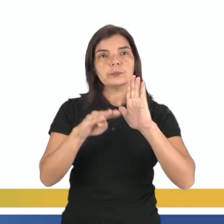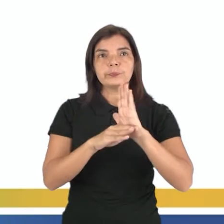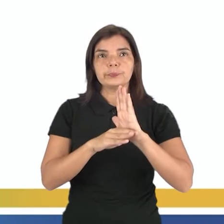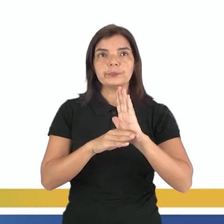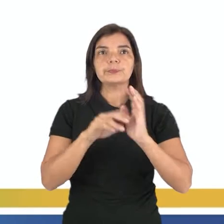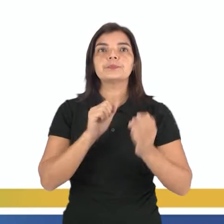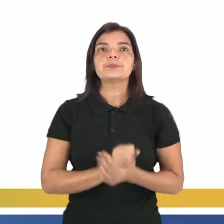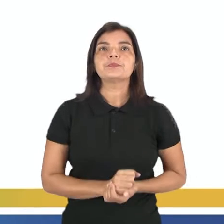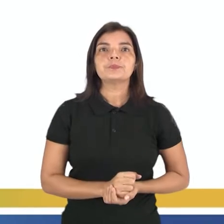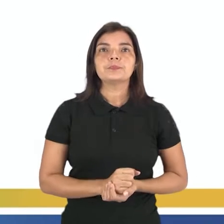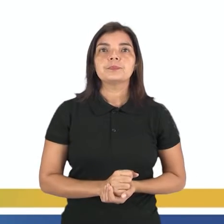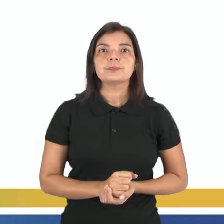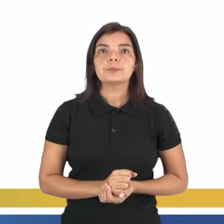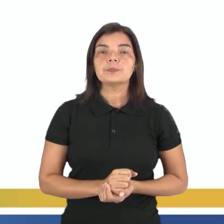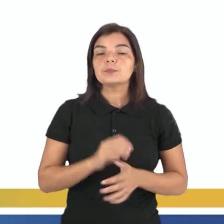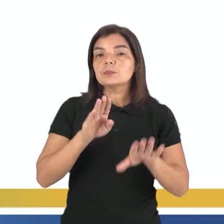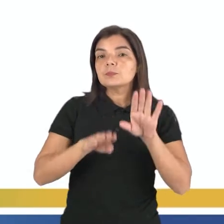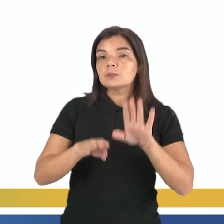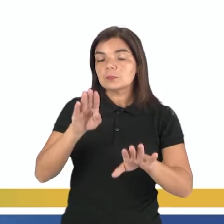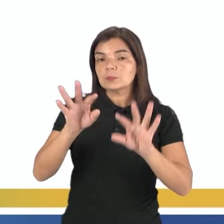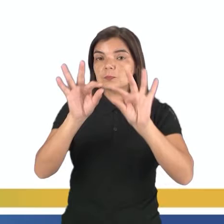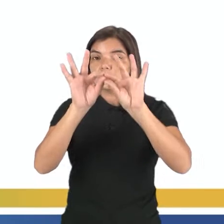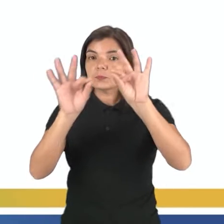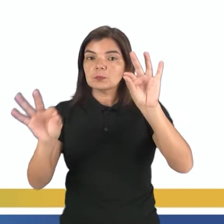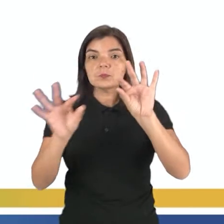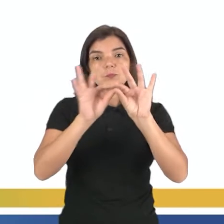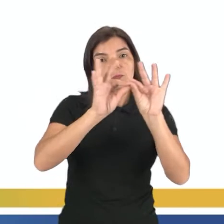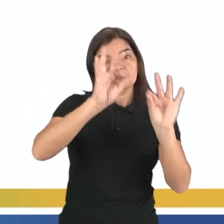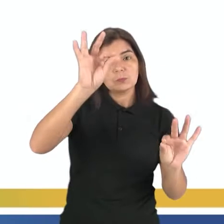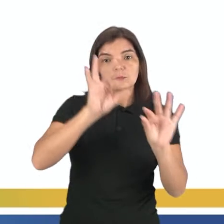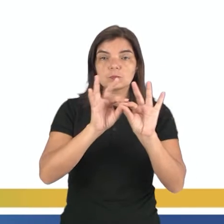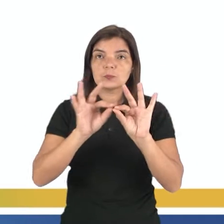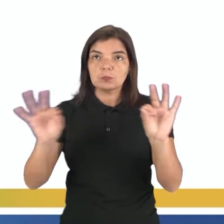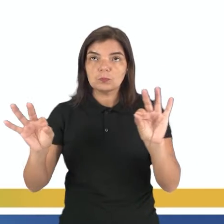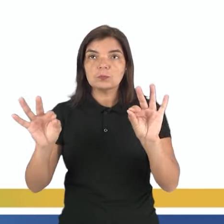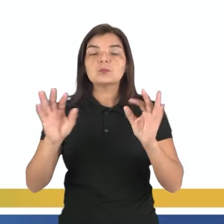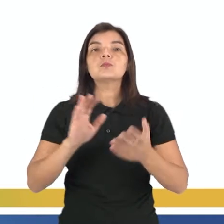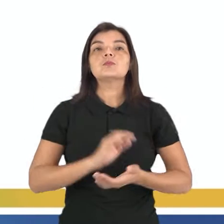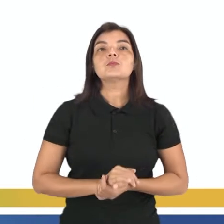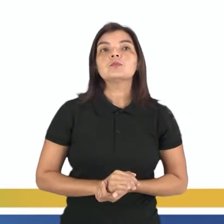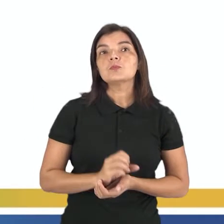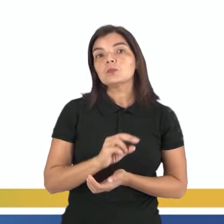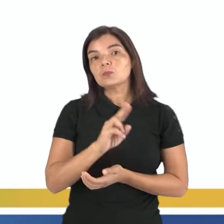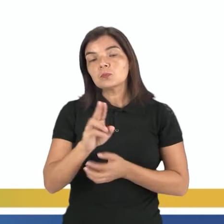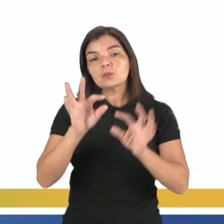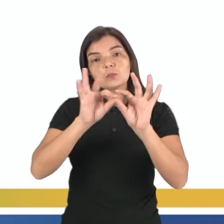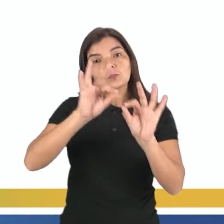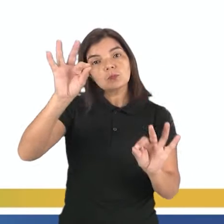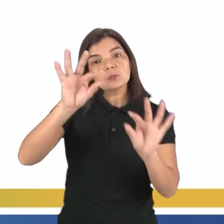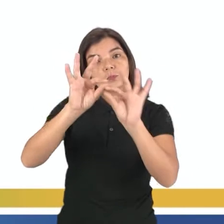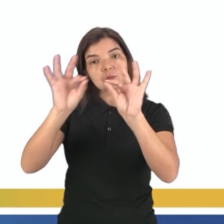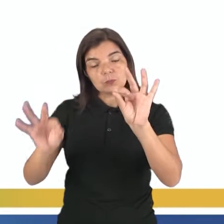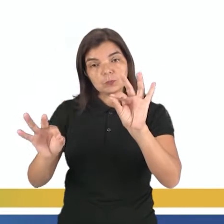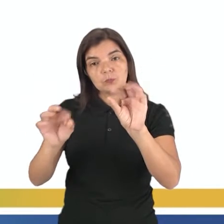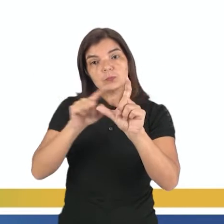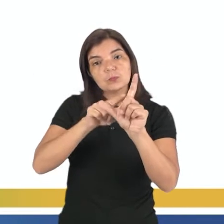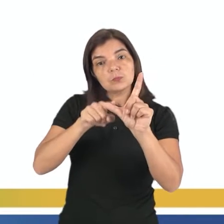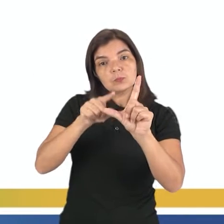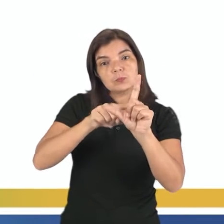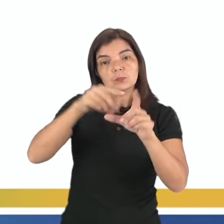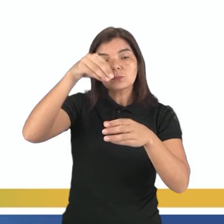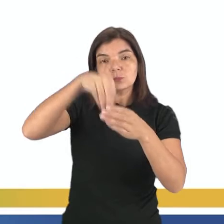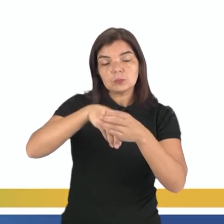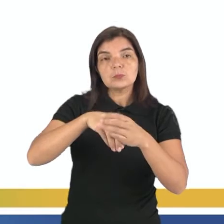classificados de acordo com as medidas do comprimento de seus lados ou as medidas de seus ângulos